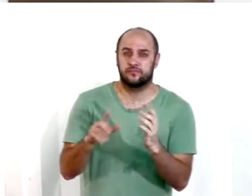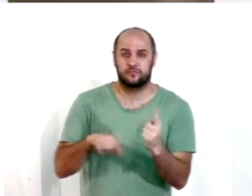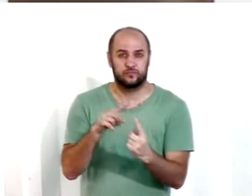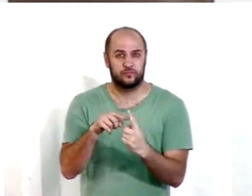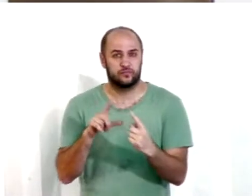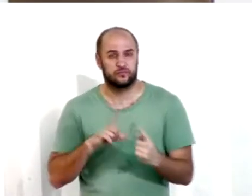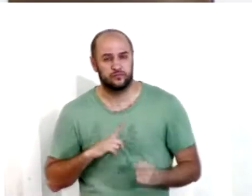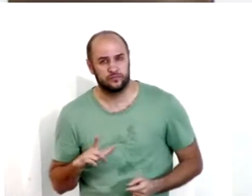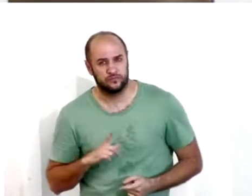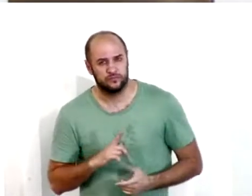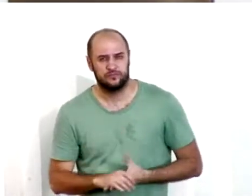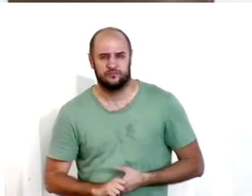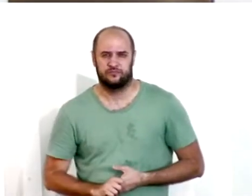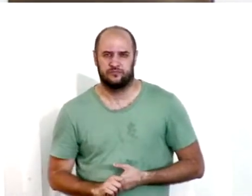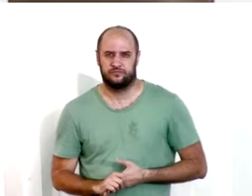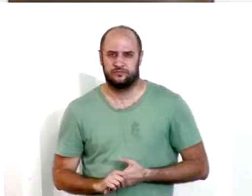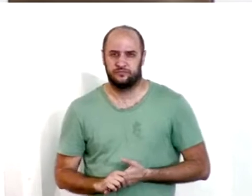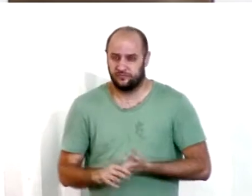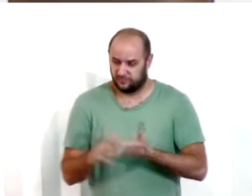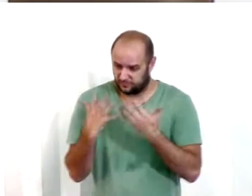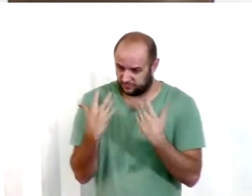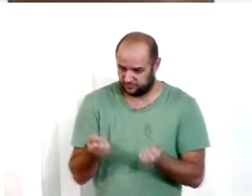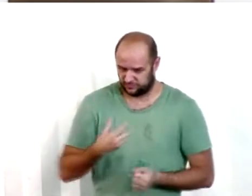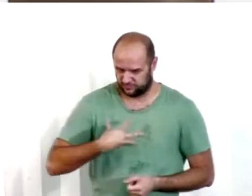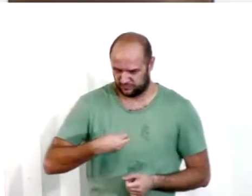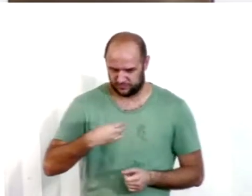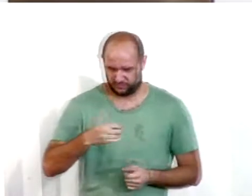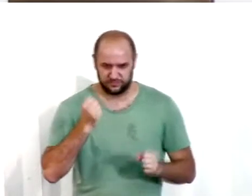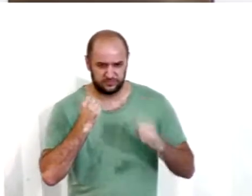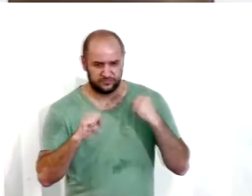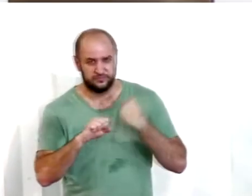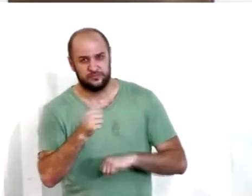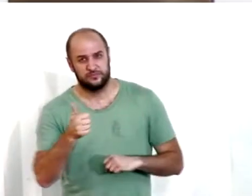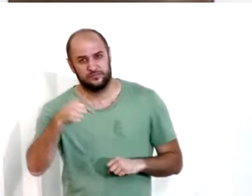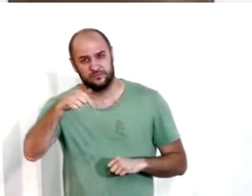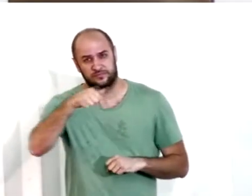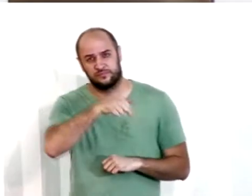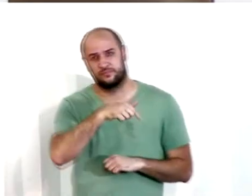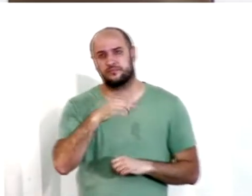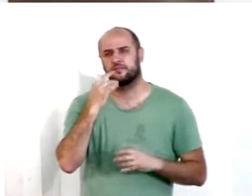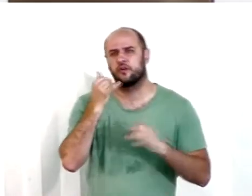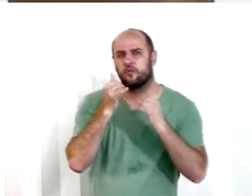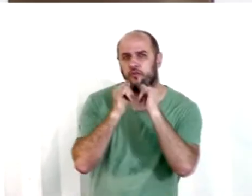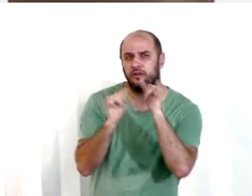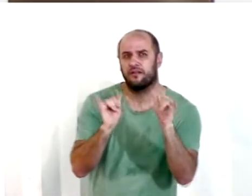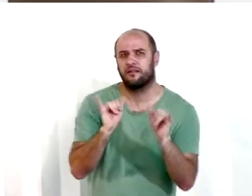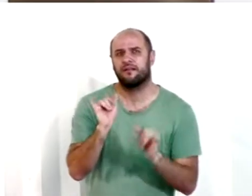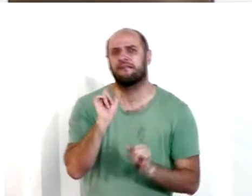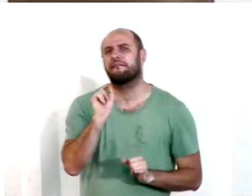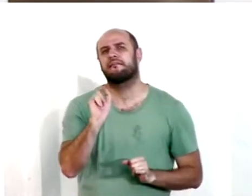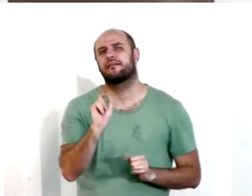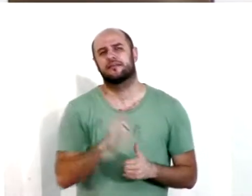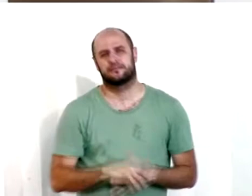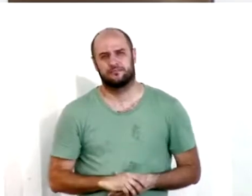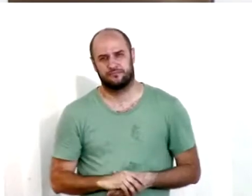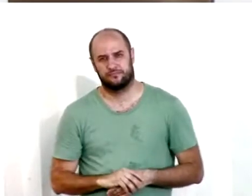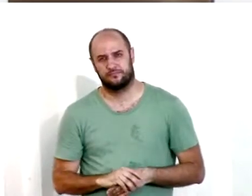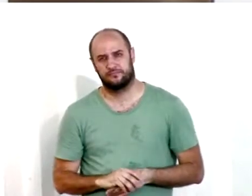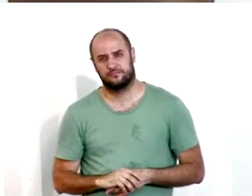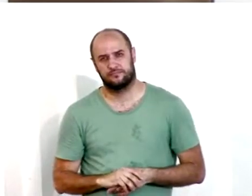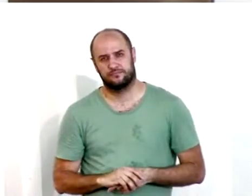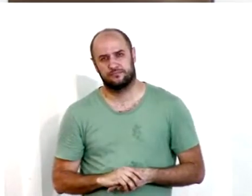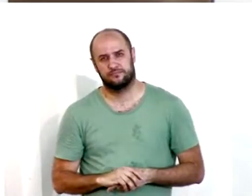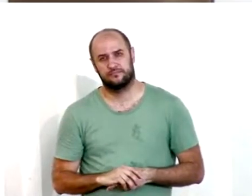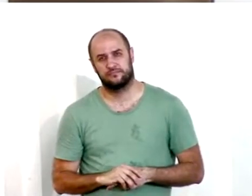propósito, receber uma herança. E Salmo 127 diz para nós, quem são essas heranças? São